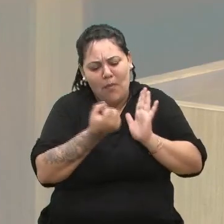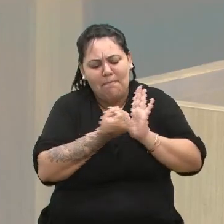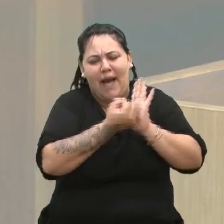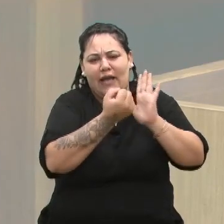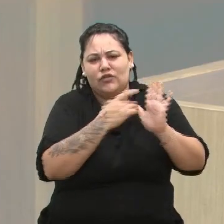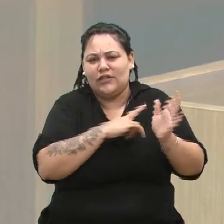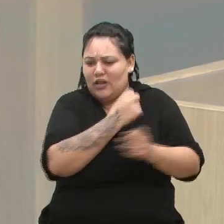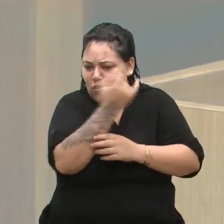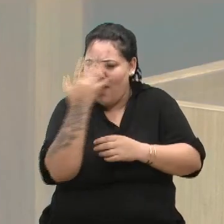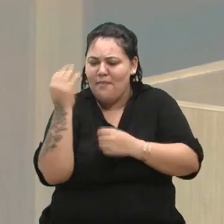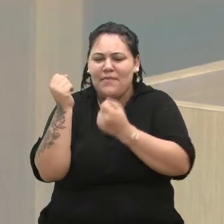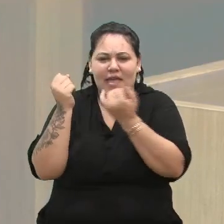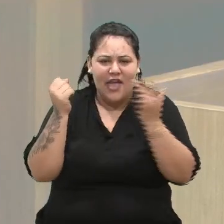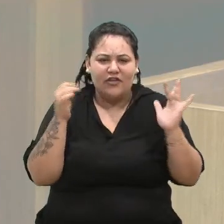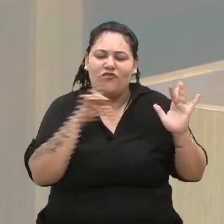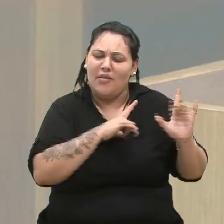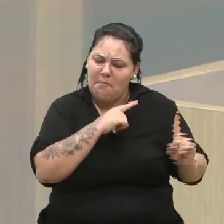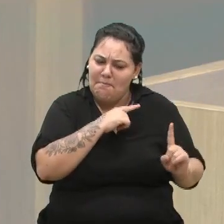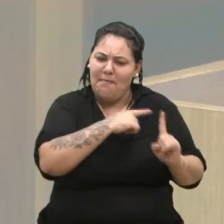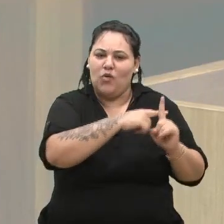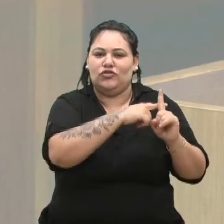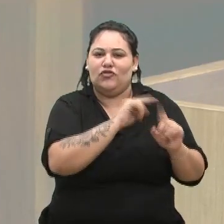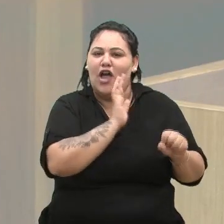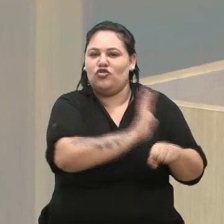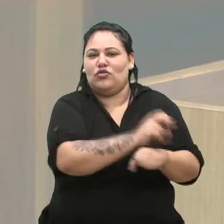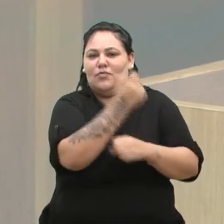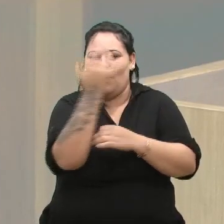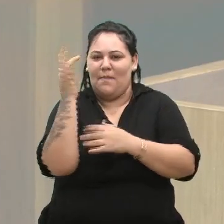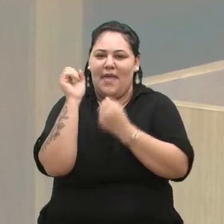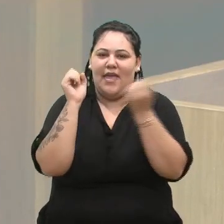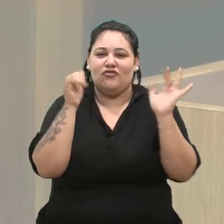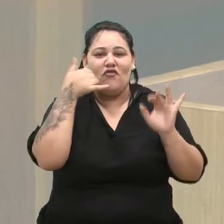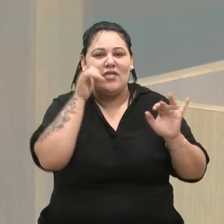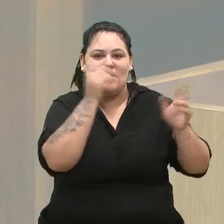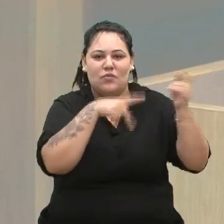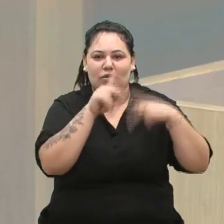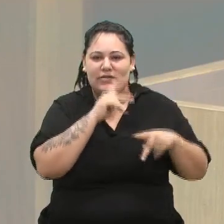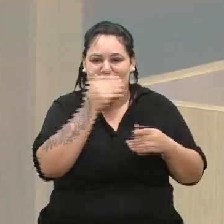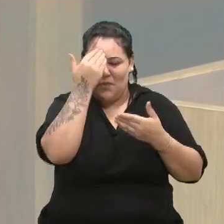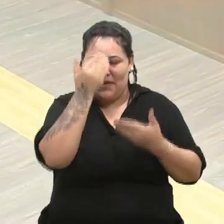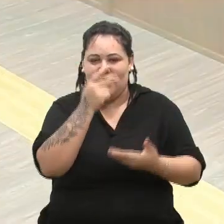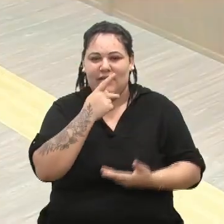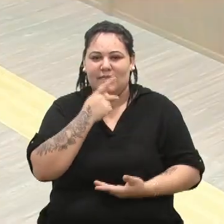que também vai dar um impacto muito positivo para Caxias do Sul. Obrigado, presidente.